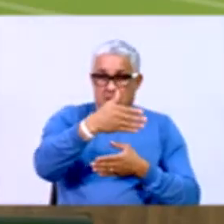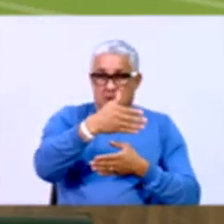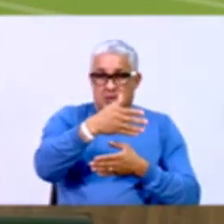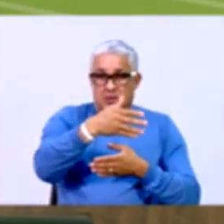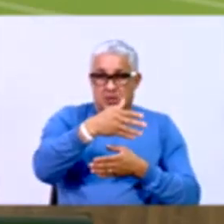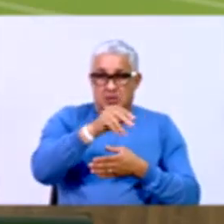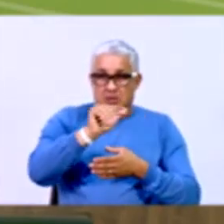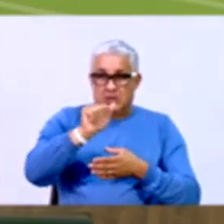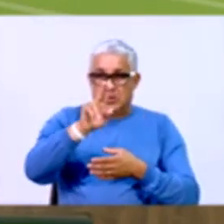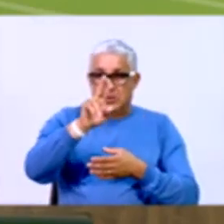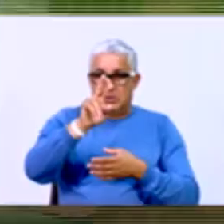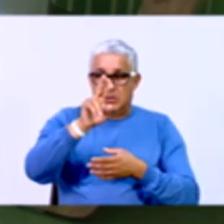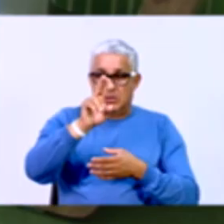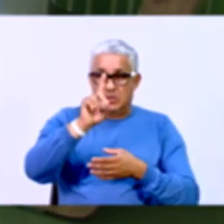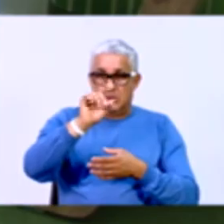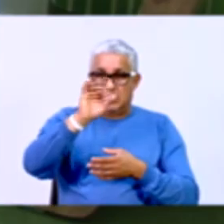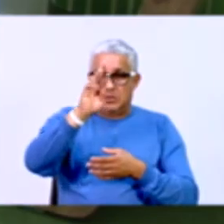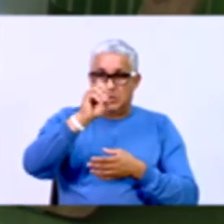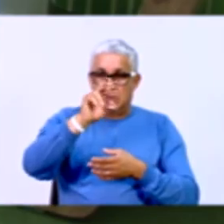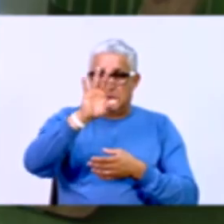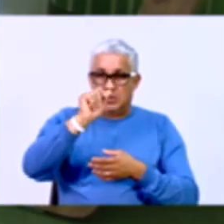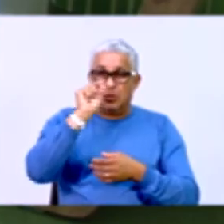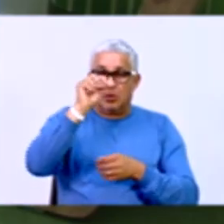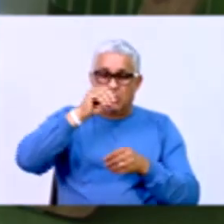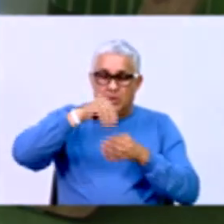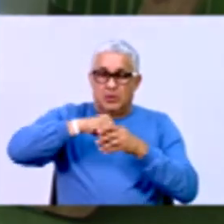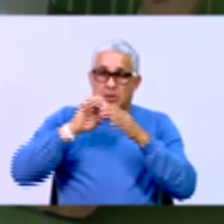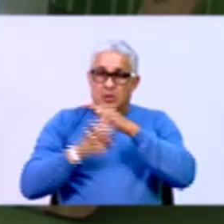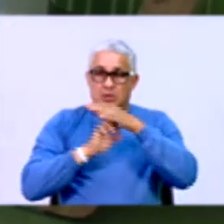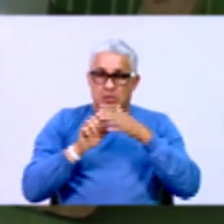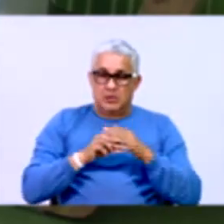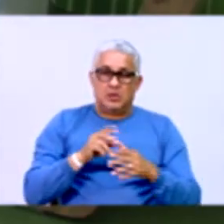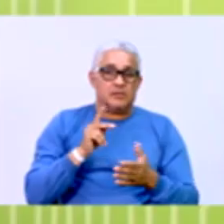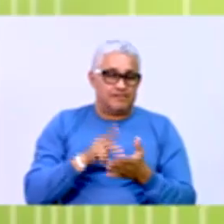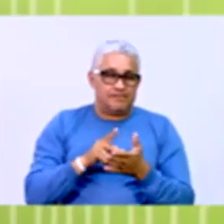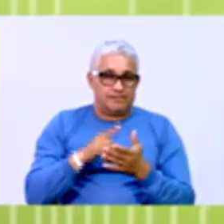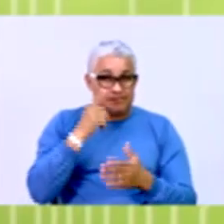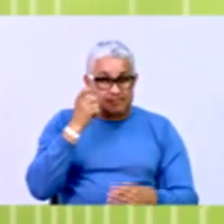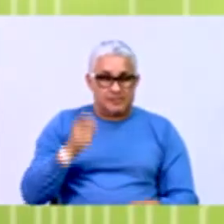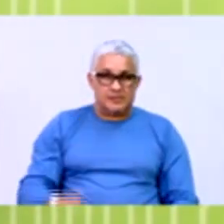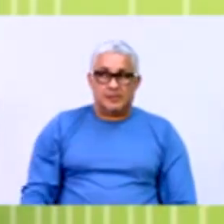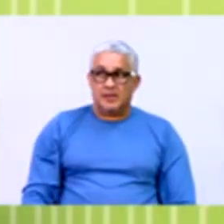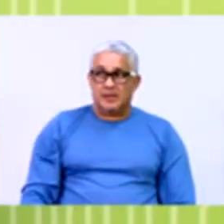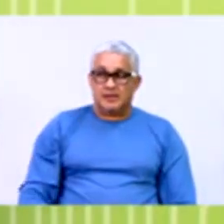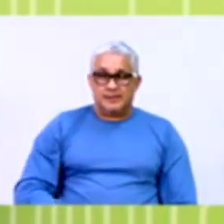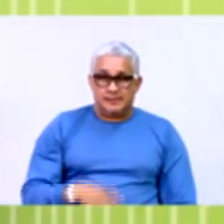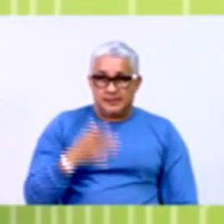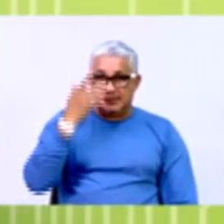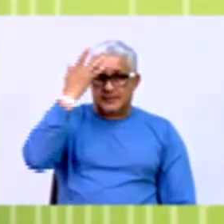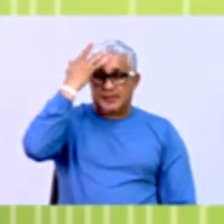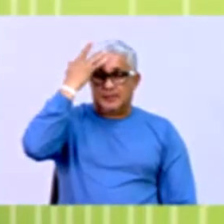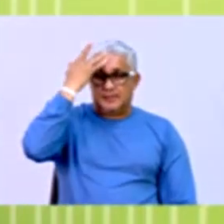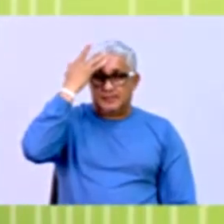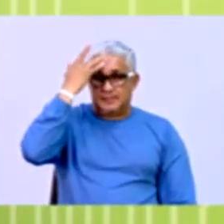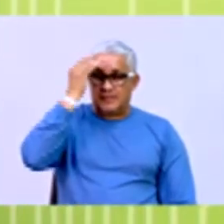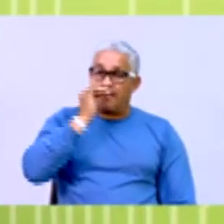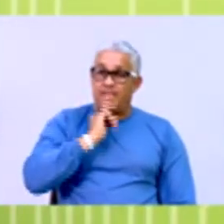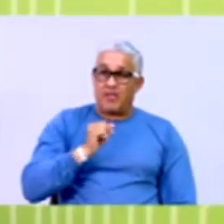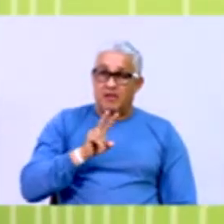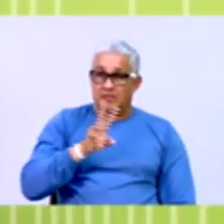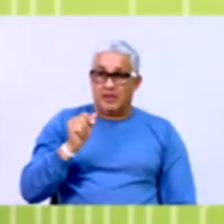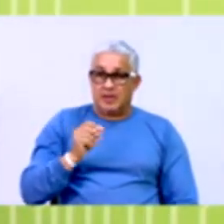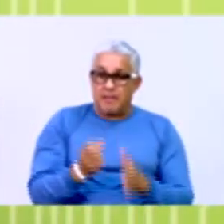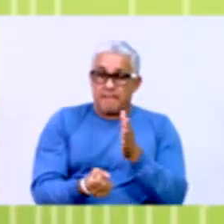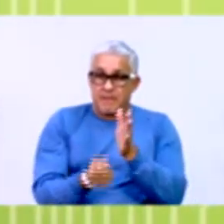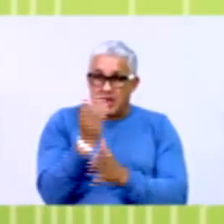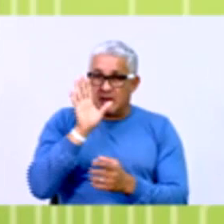empresa, né? É verdade. Esse exemplo do professor foi muito interessante, então vamos ter que guardar esse exemplo, que daqui a pouco ele vai aparecer